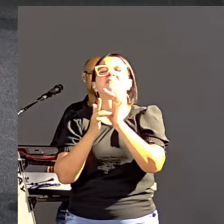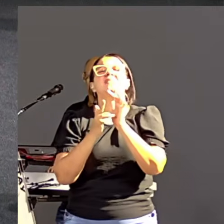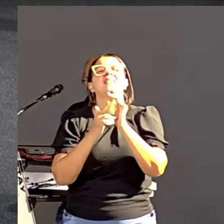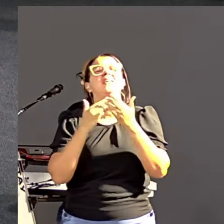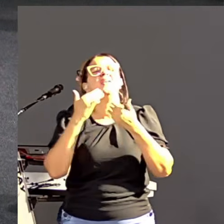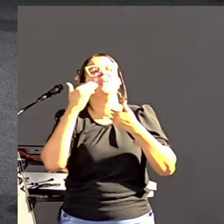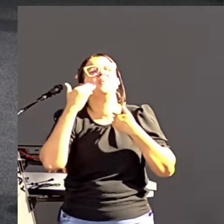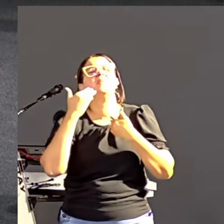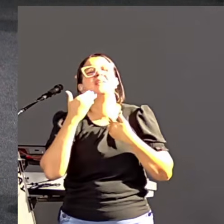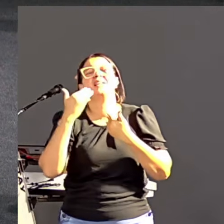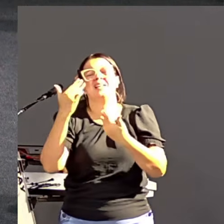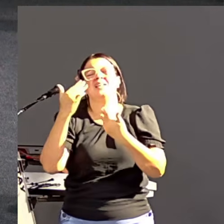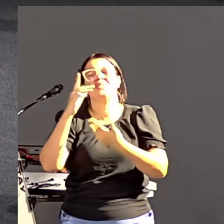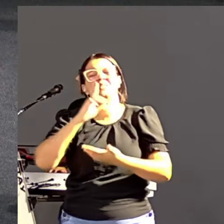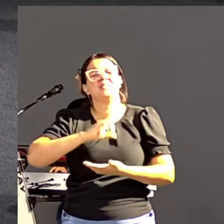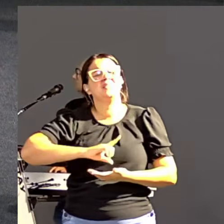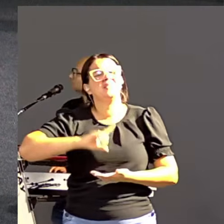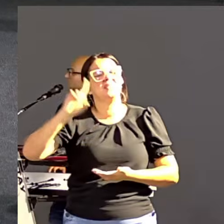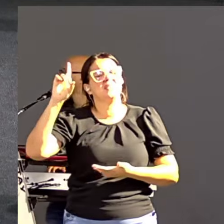Obrigado, meu Deus.